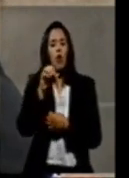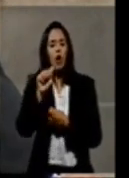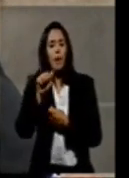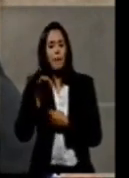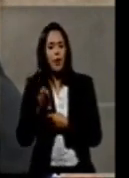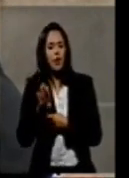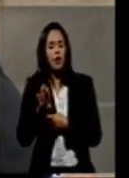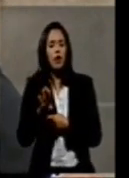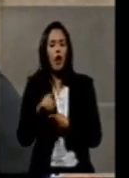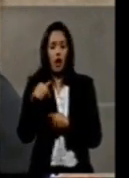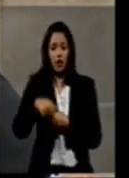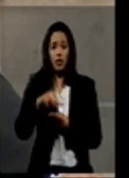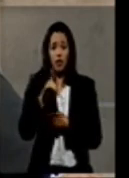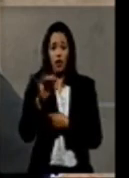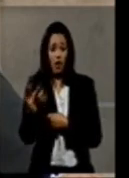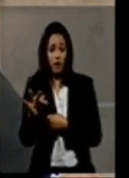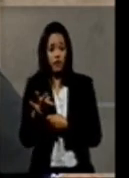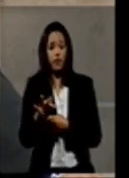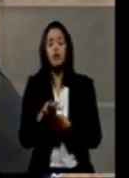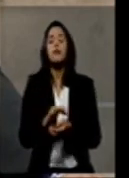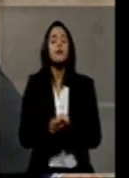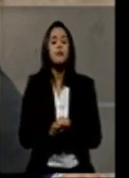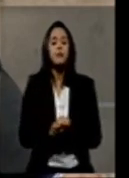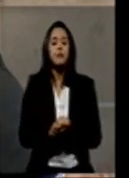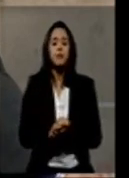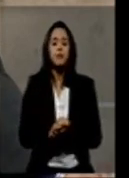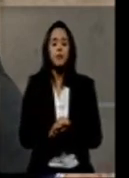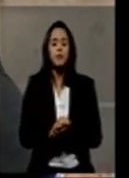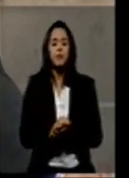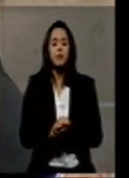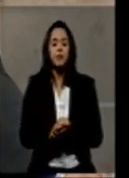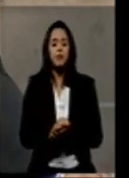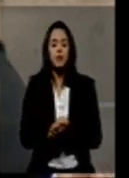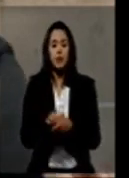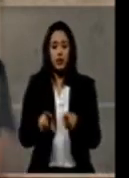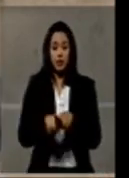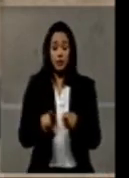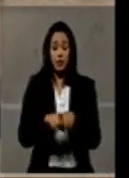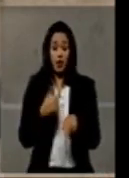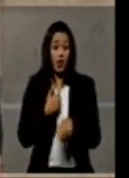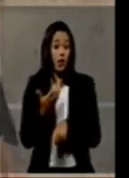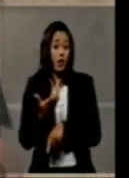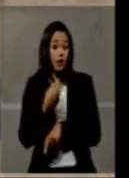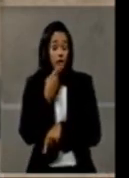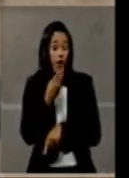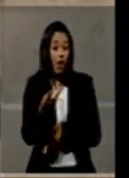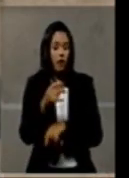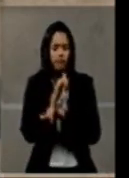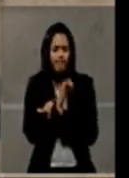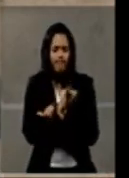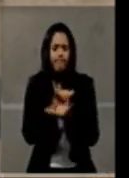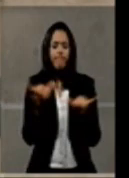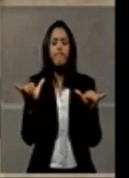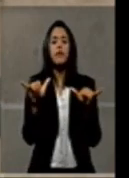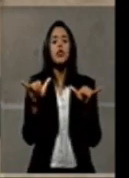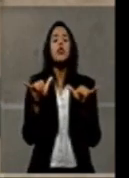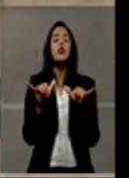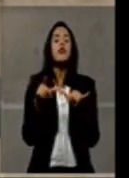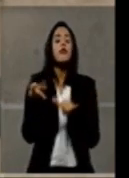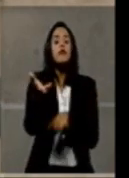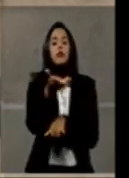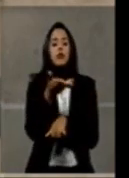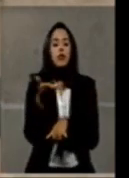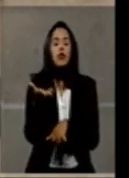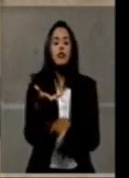do distrito federal denise silva quero também dizer a todos os senhores e à todas as senhoras